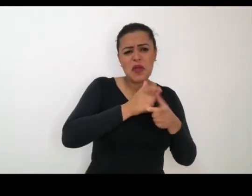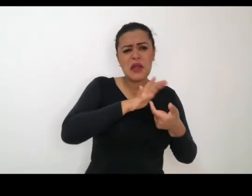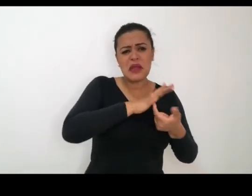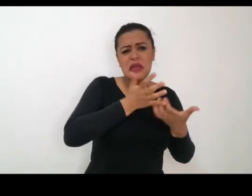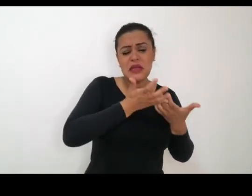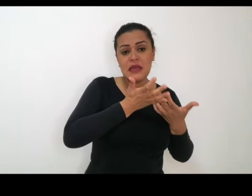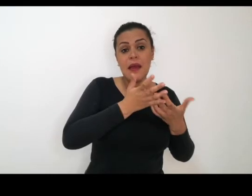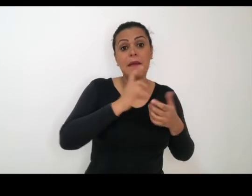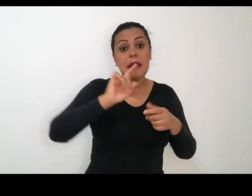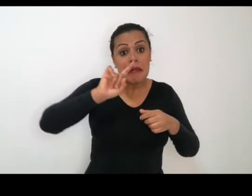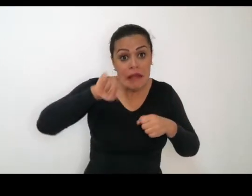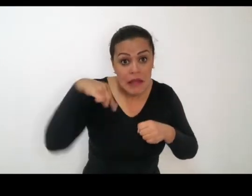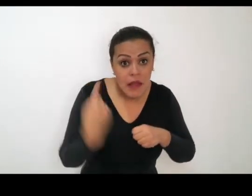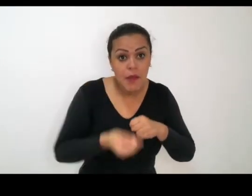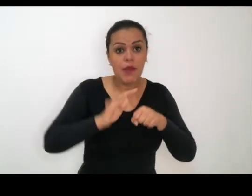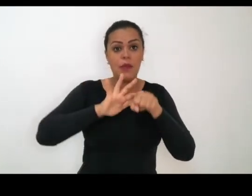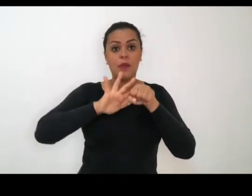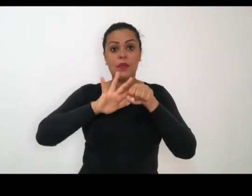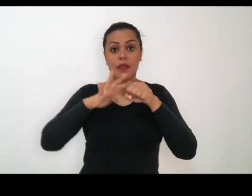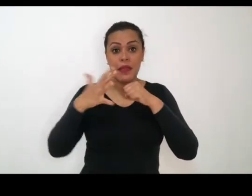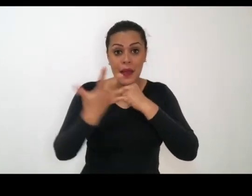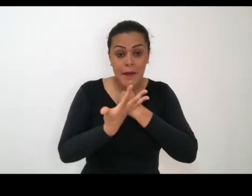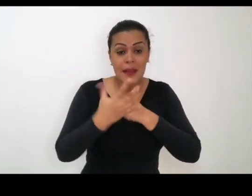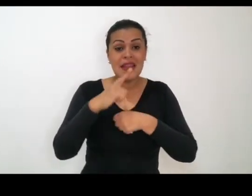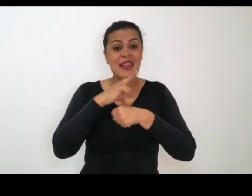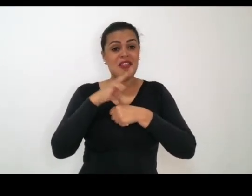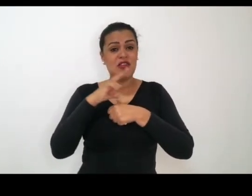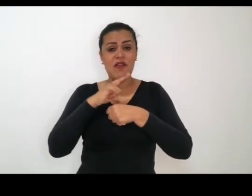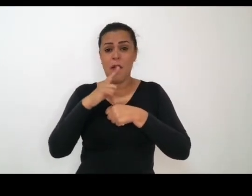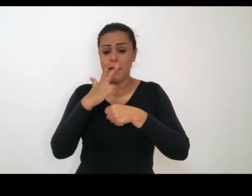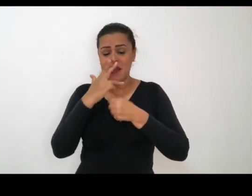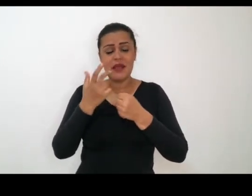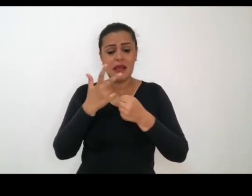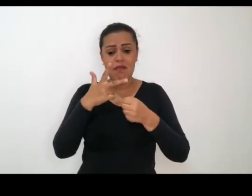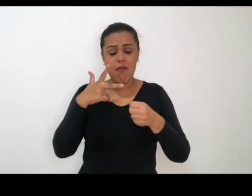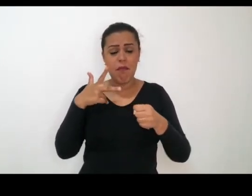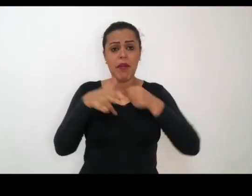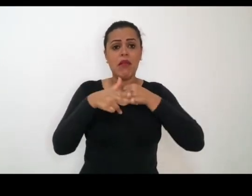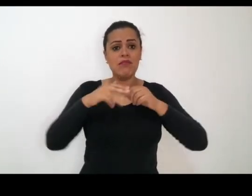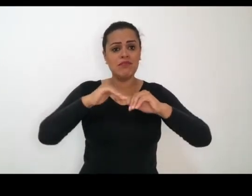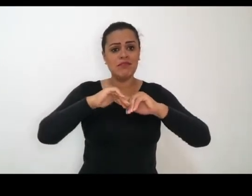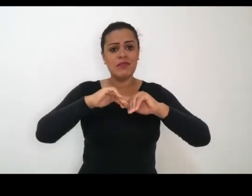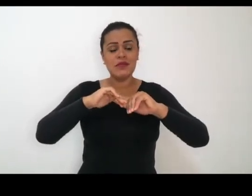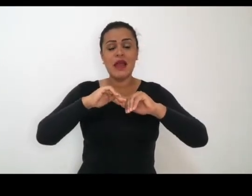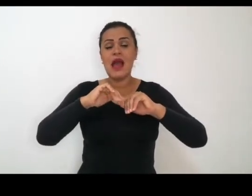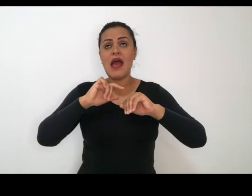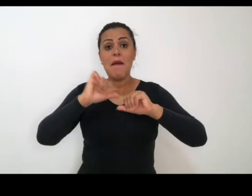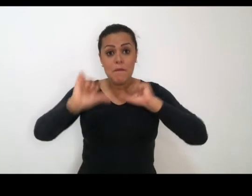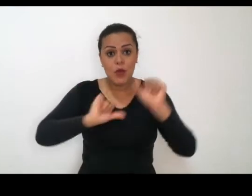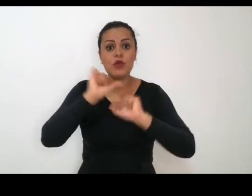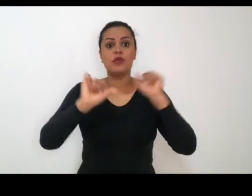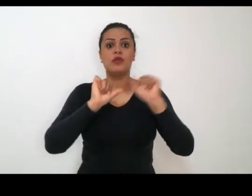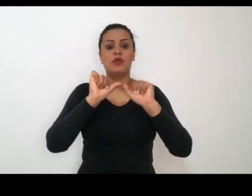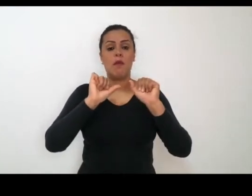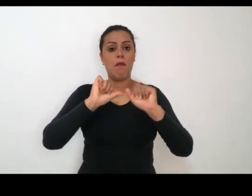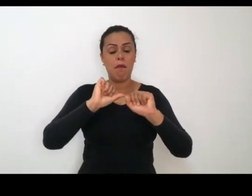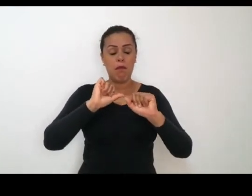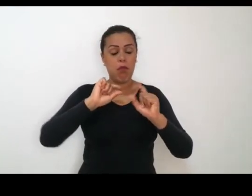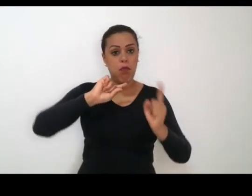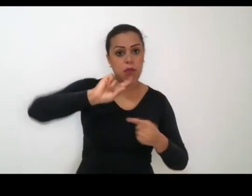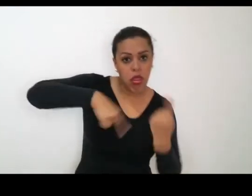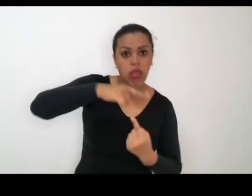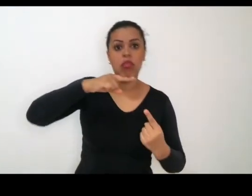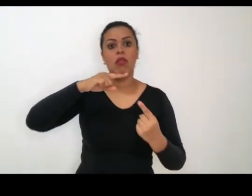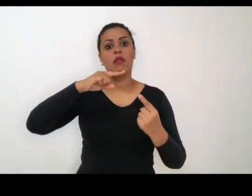uma grande ruptura com tudo isso, né? O que aconteceu? Nesse ano, agora, no ano passado, de